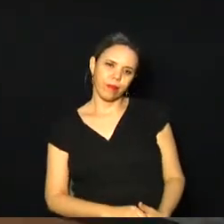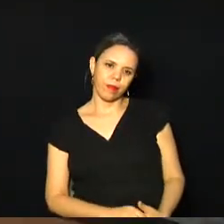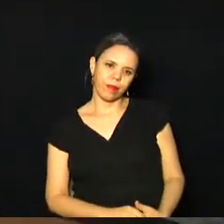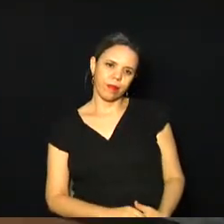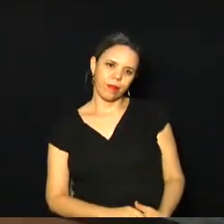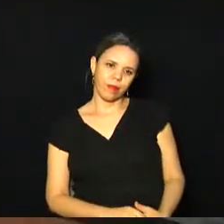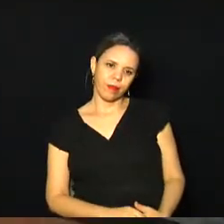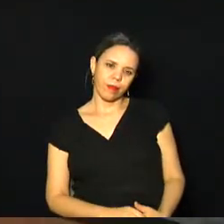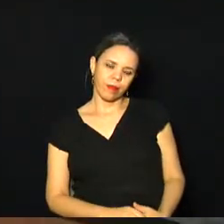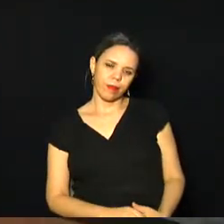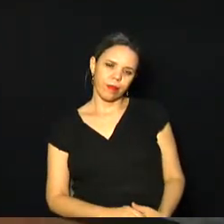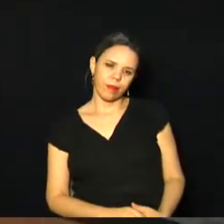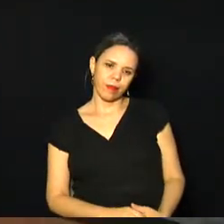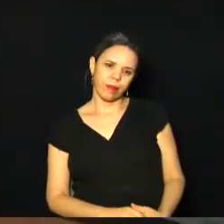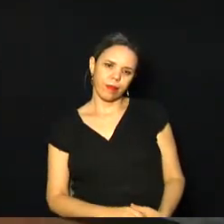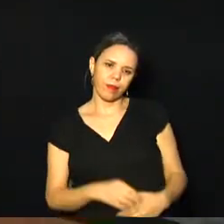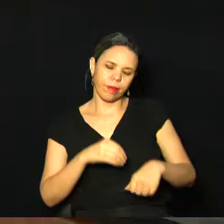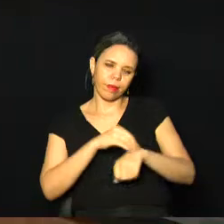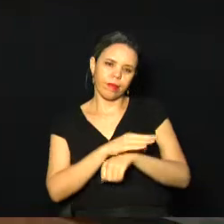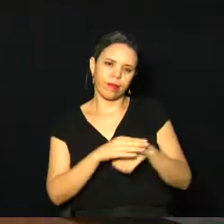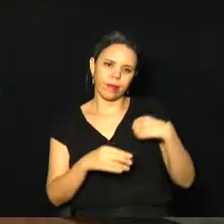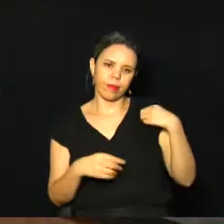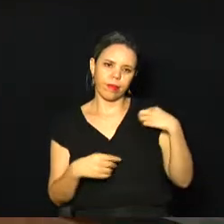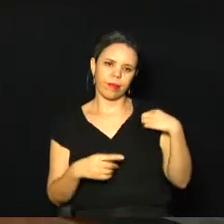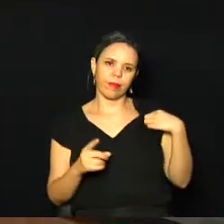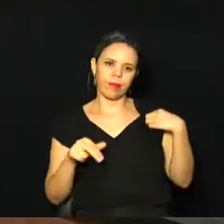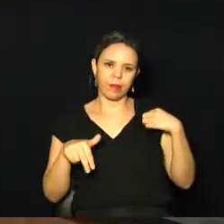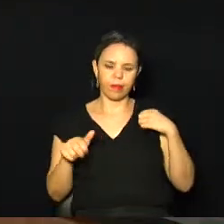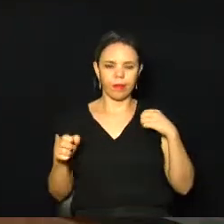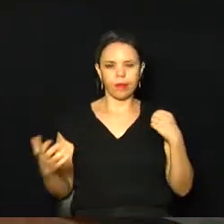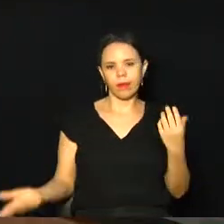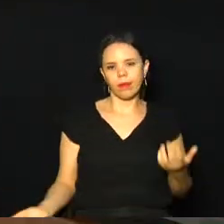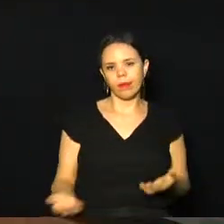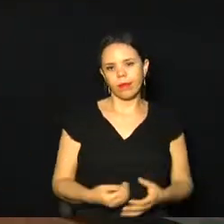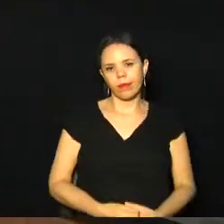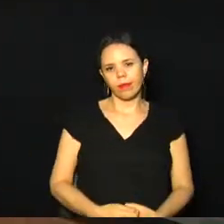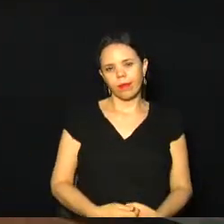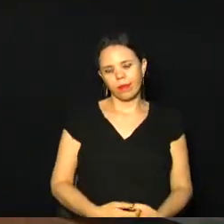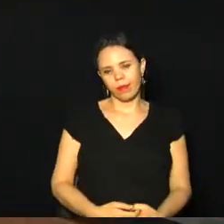Muito obrigada. Eu passo a palavra agora para a doutora Anne, do Instituto Nelson Williams.